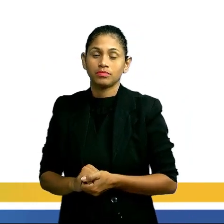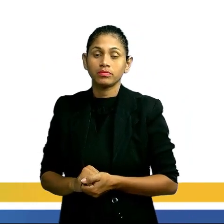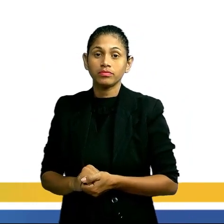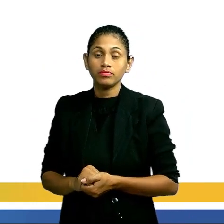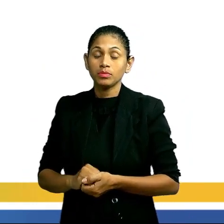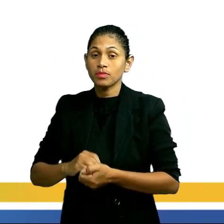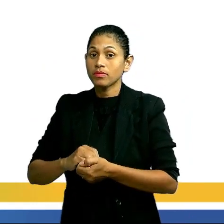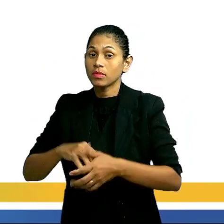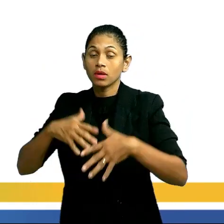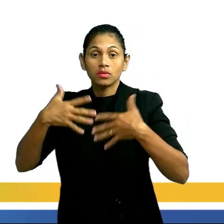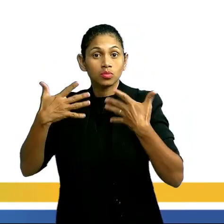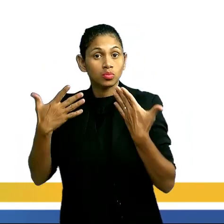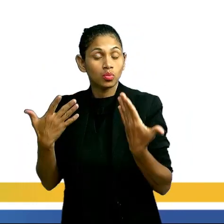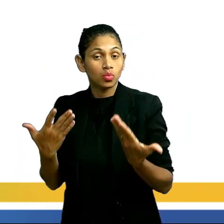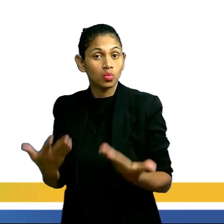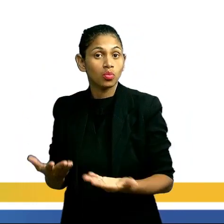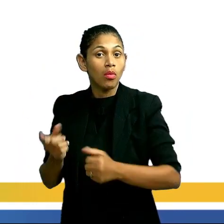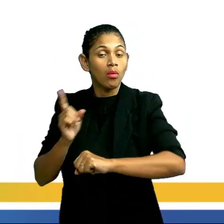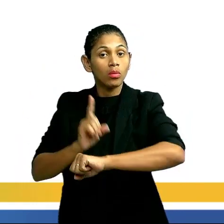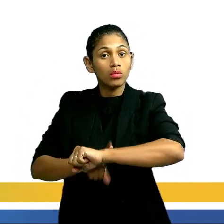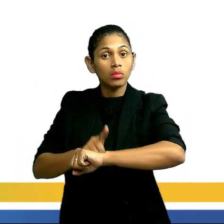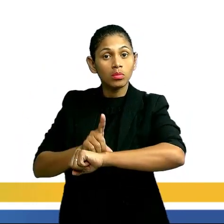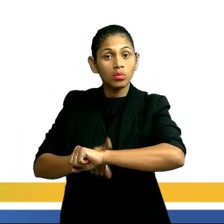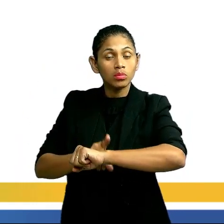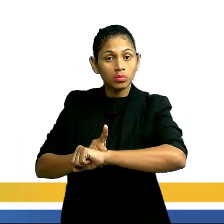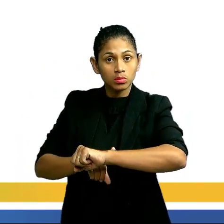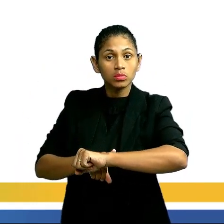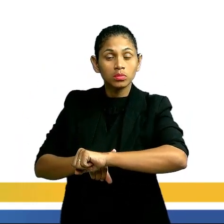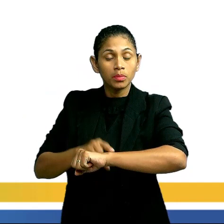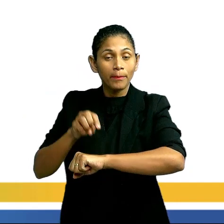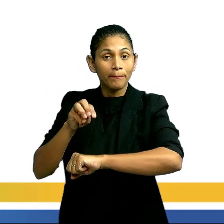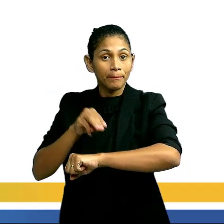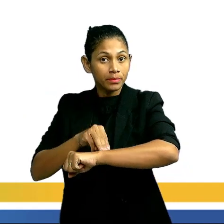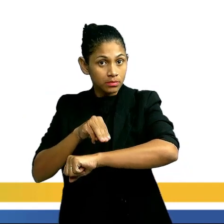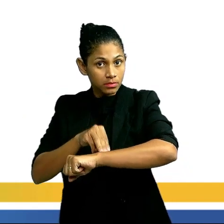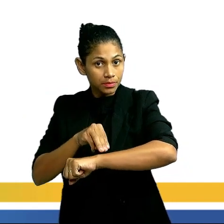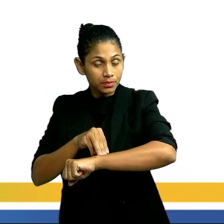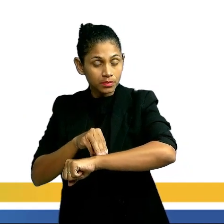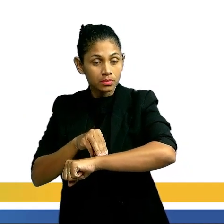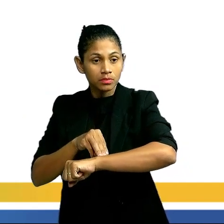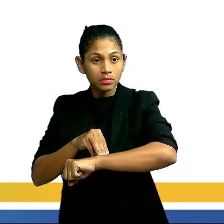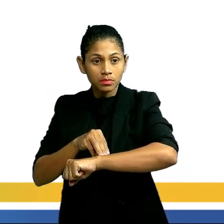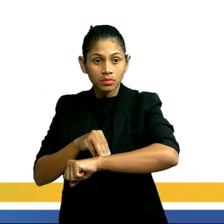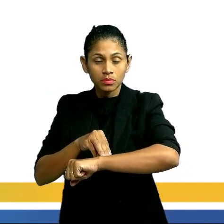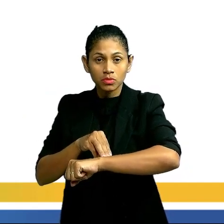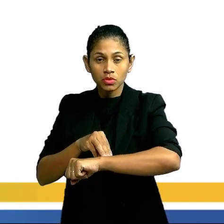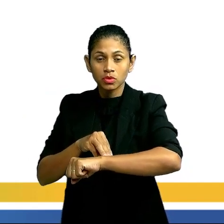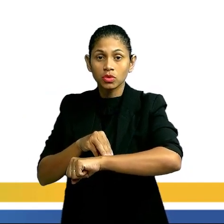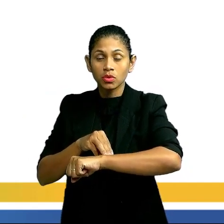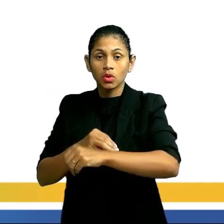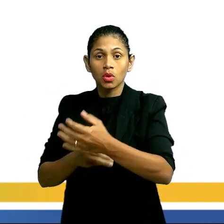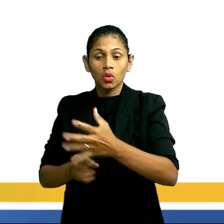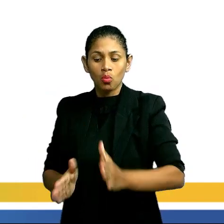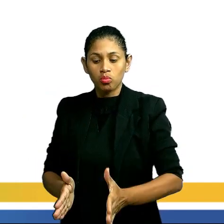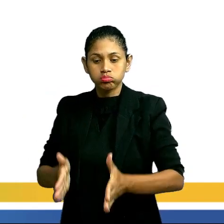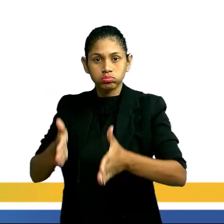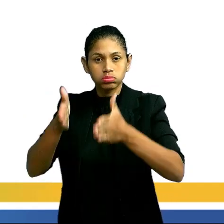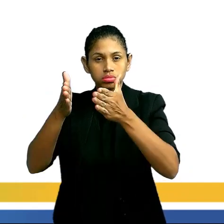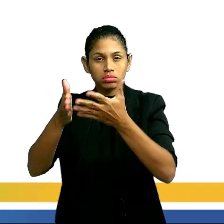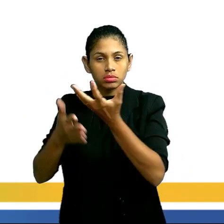Em qual intervalo de tempo, em minuto, o reservatório tem uma vazão constante